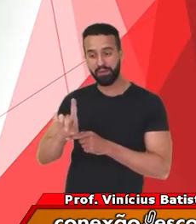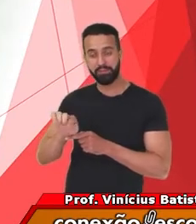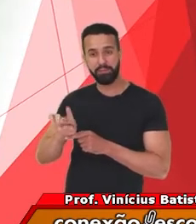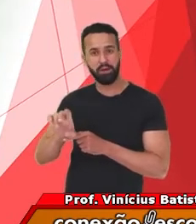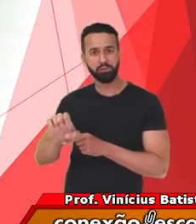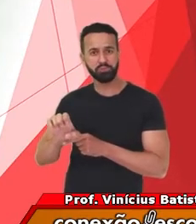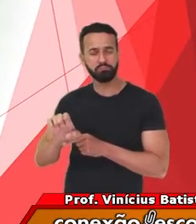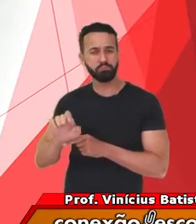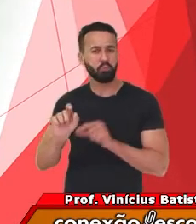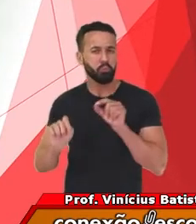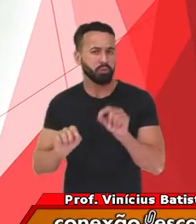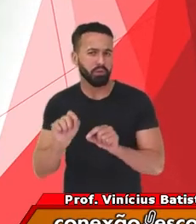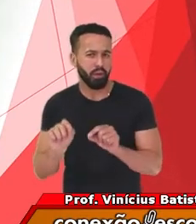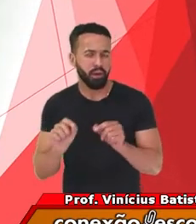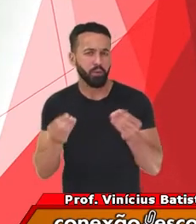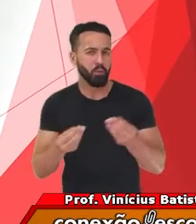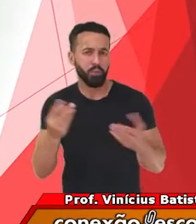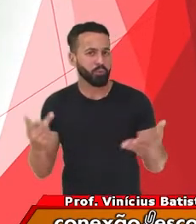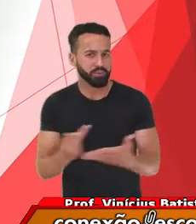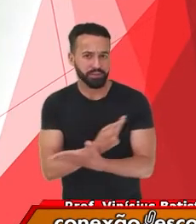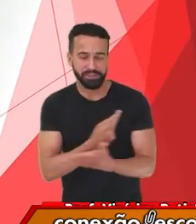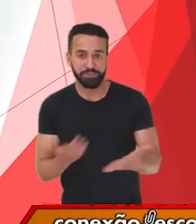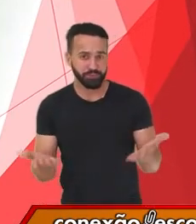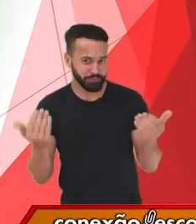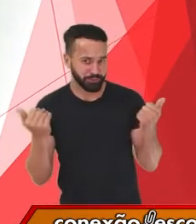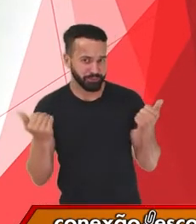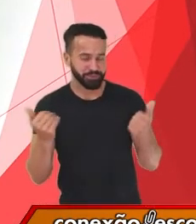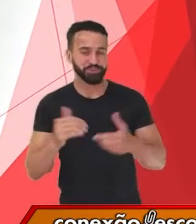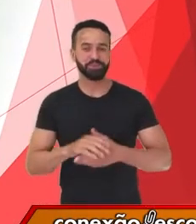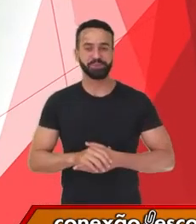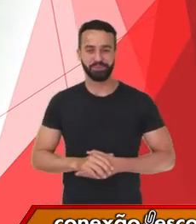e por que ela acontece? Vamos lá?